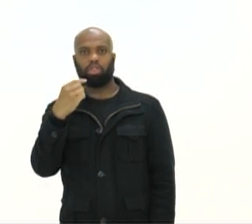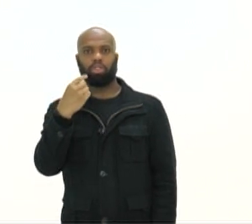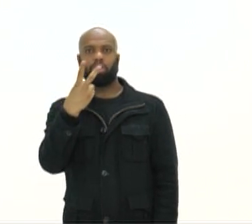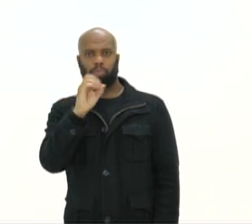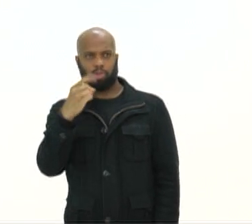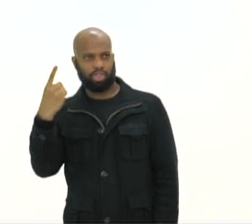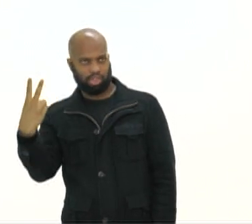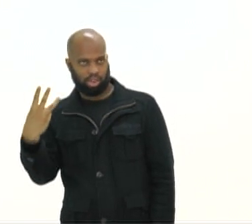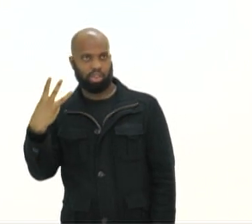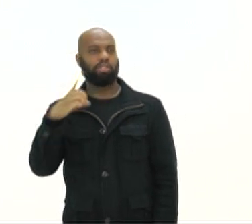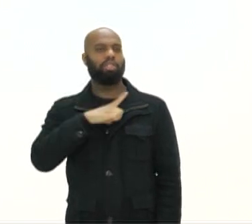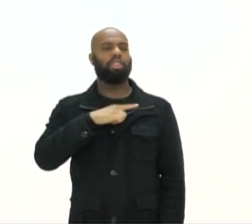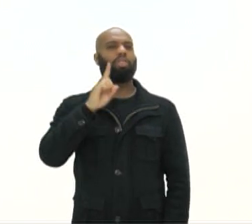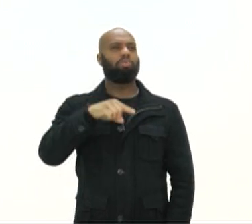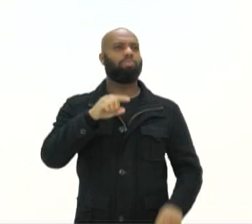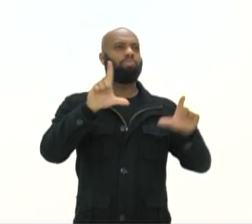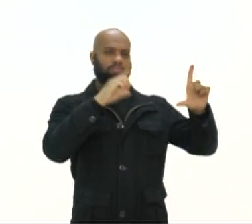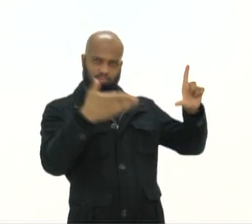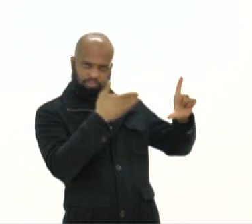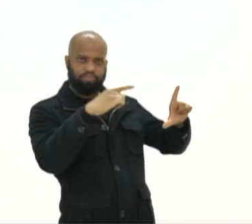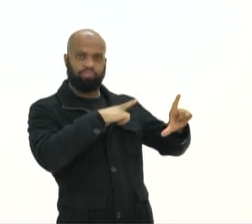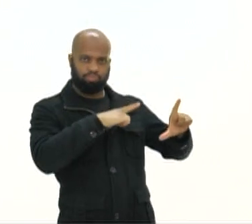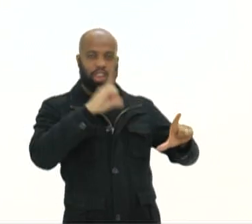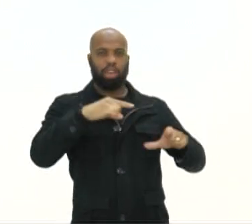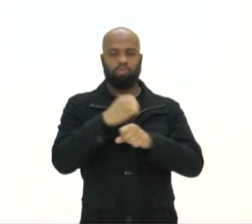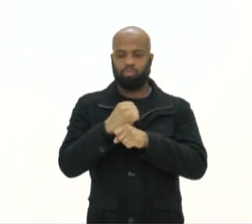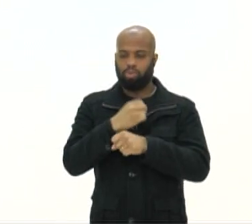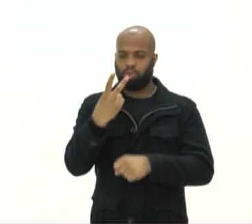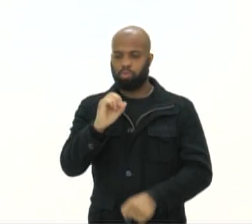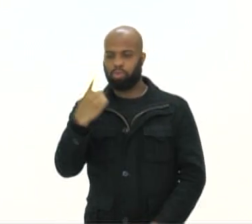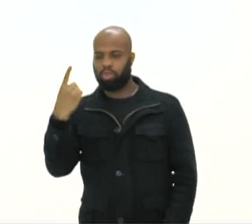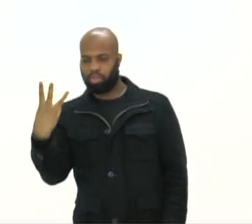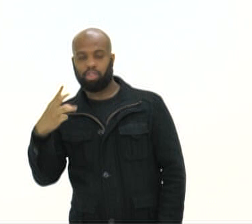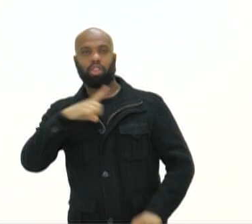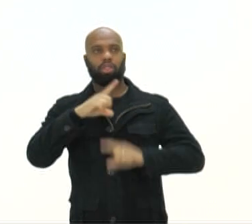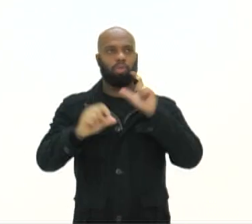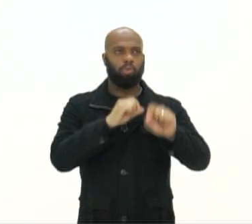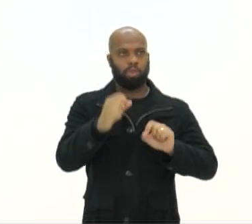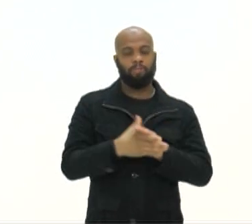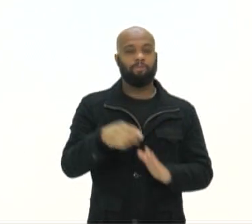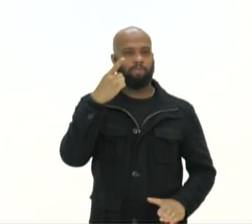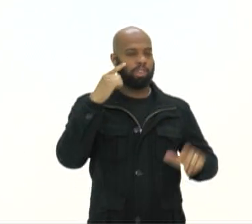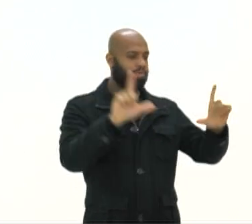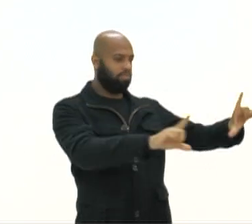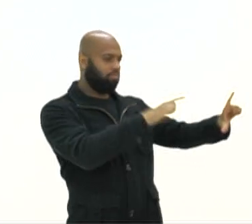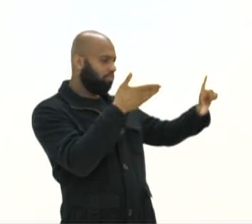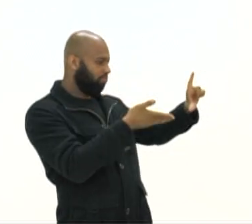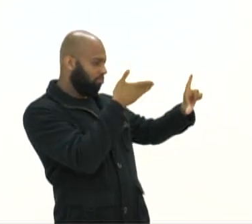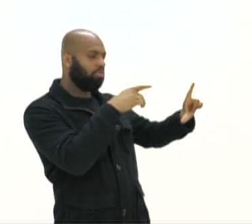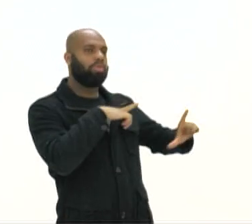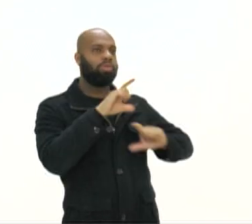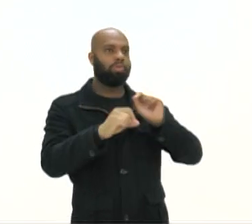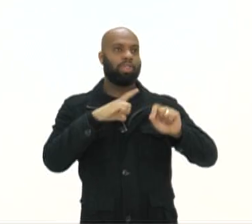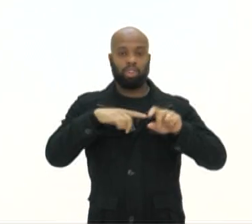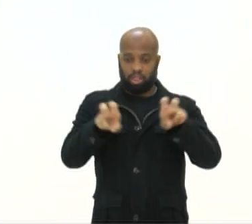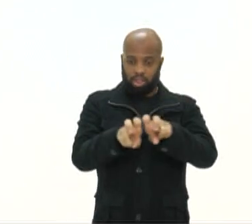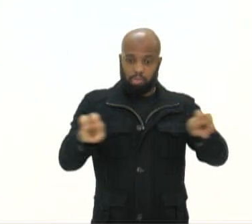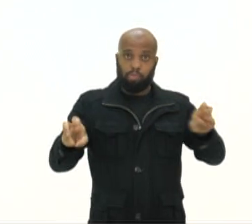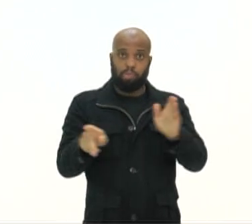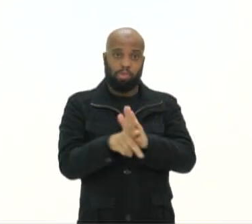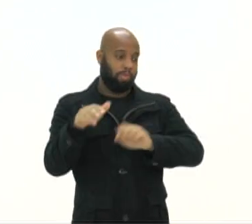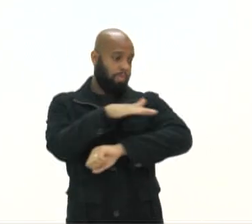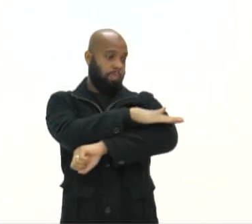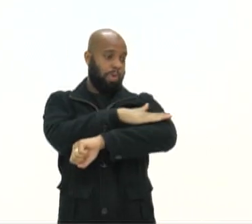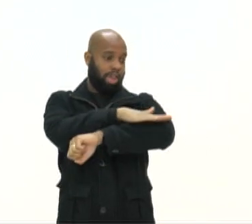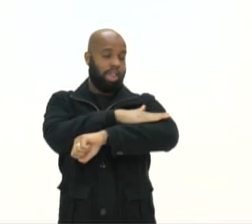anúncio, talvez, né? Uma campanha, na verdade. Use only what you need, tá? E daí nós temos um banco de